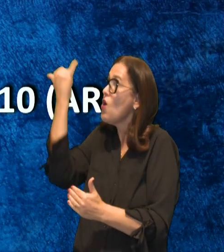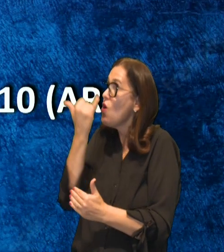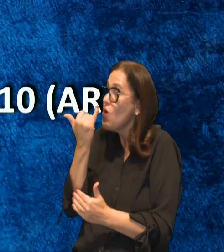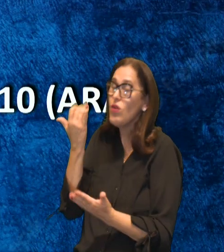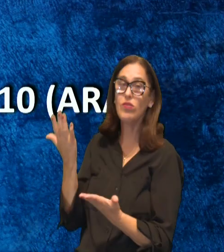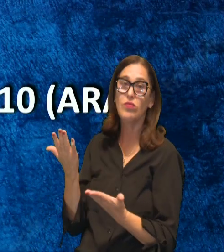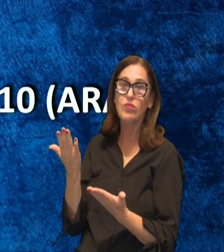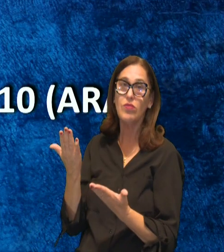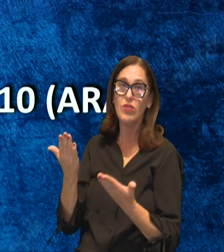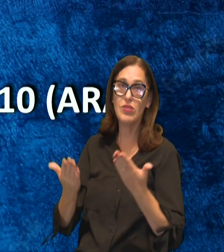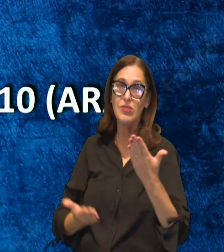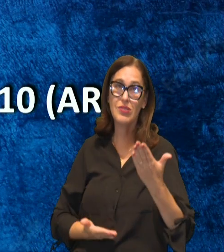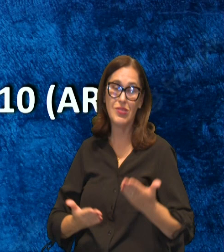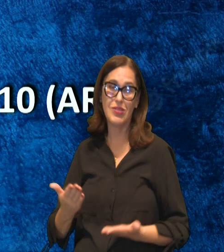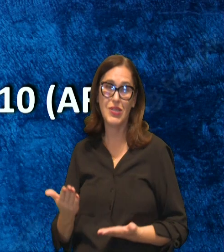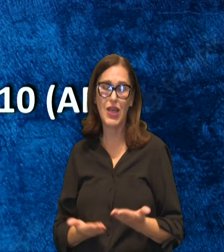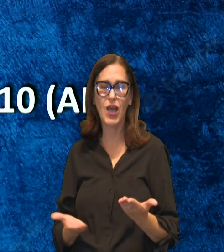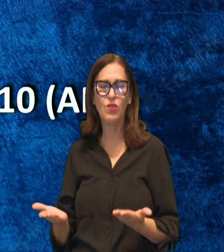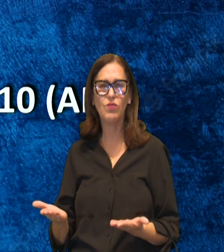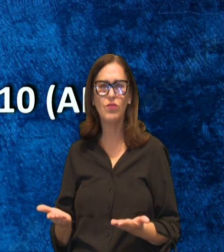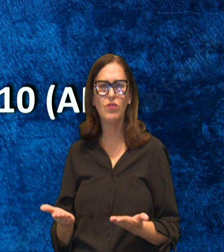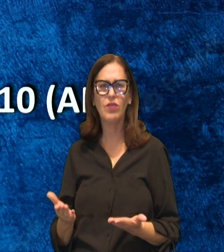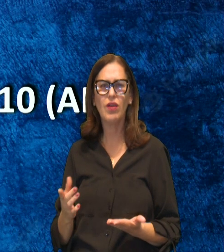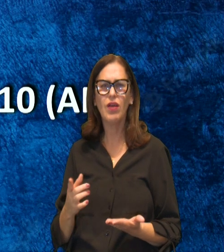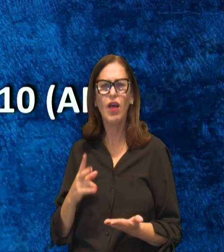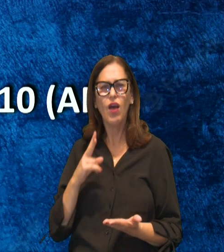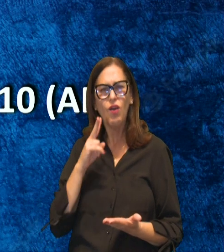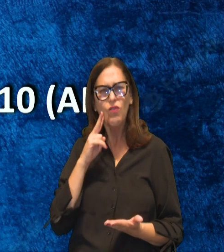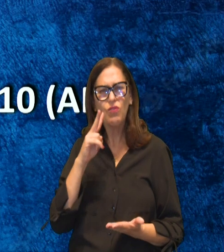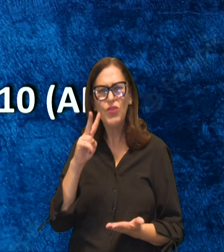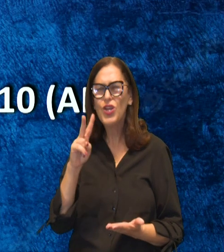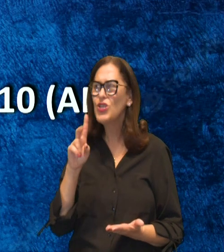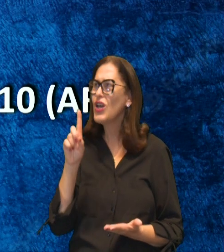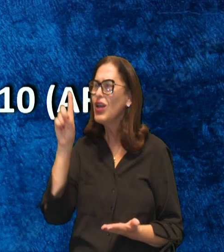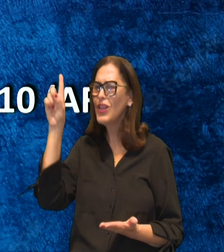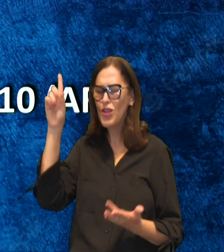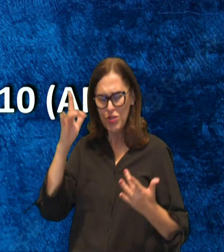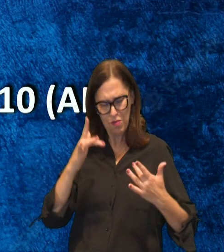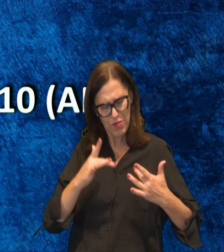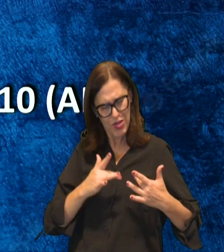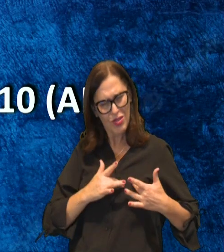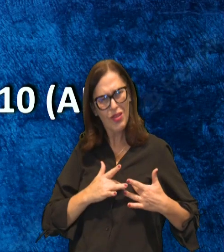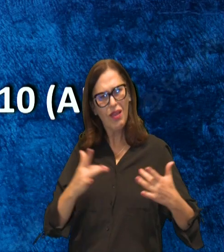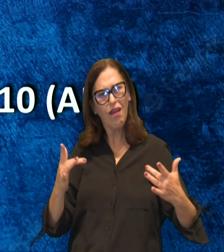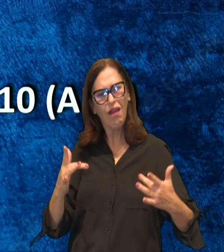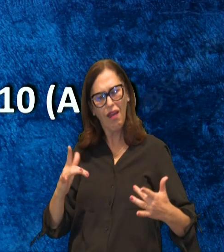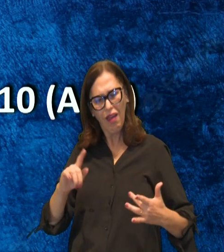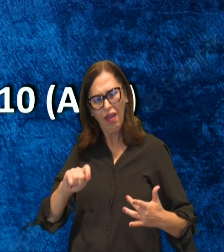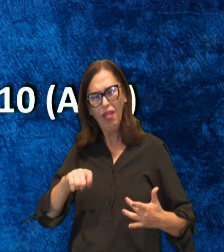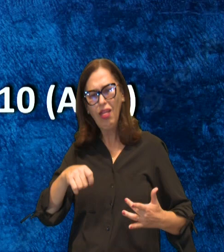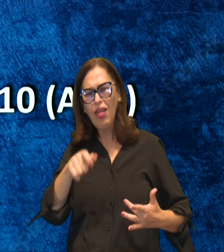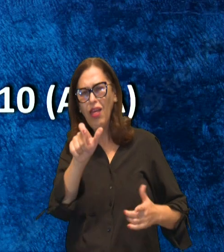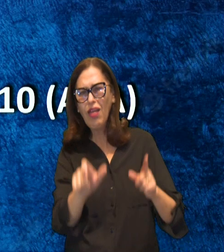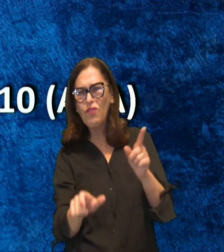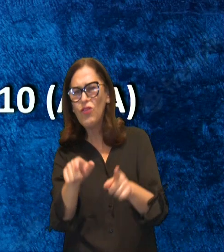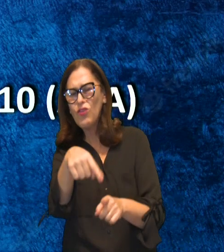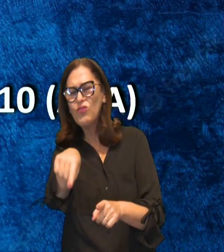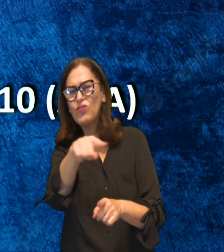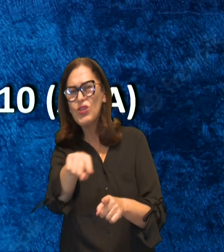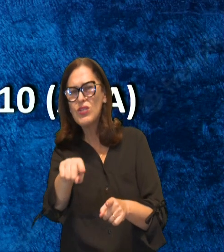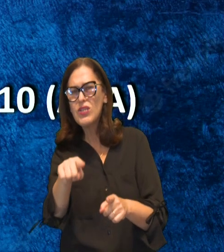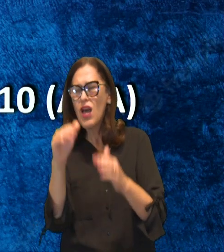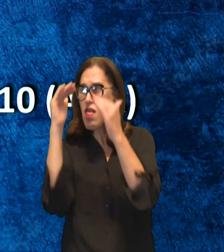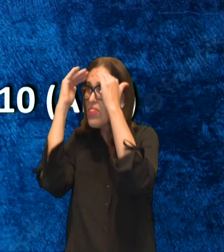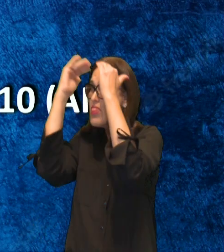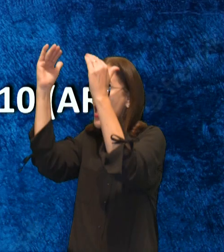seu servo? Vejam como Deus é misericordioso, queridos. Quem há entre vós que tema ao Senhor e ouça a